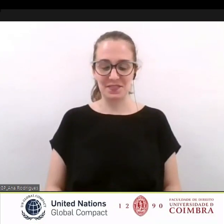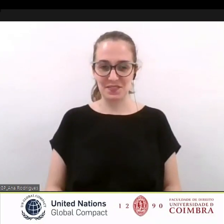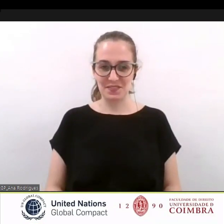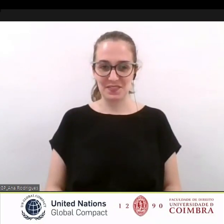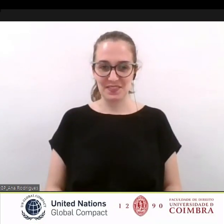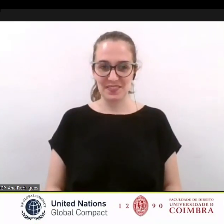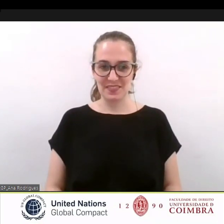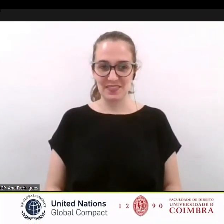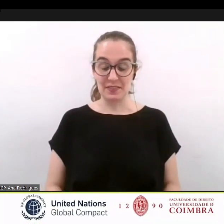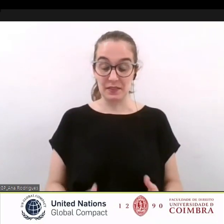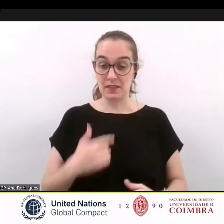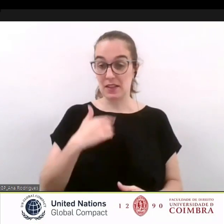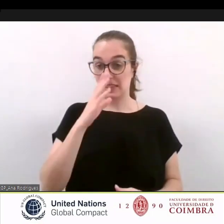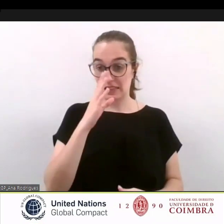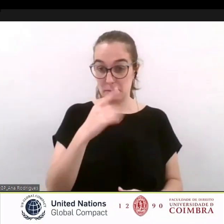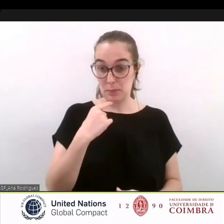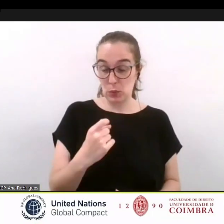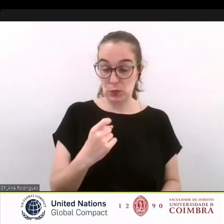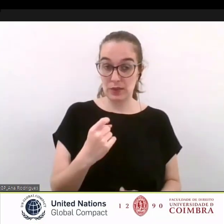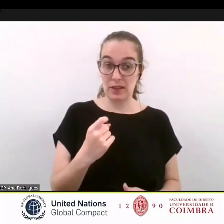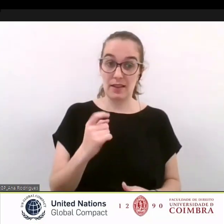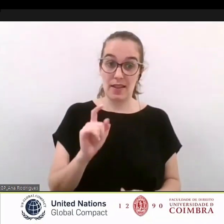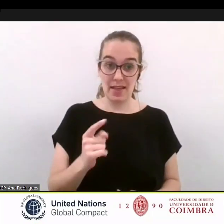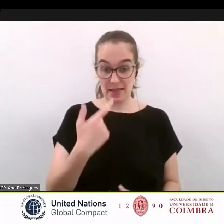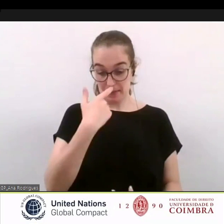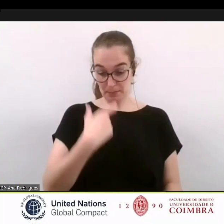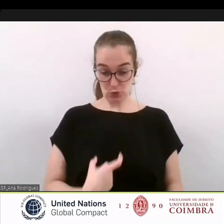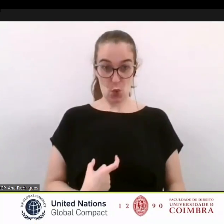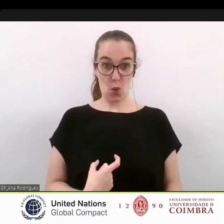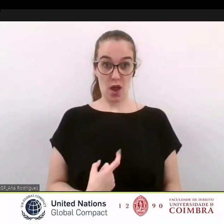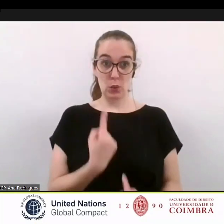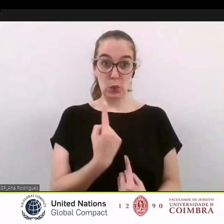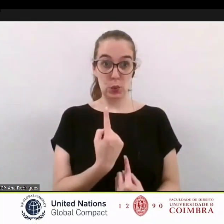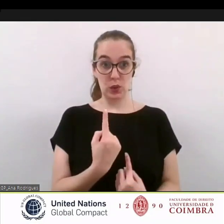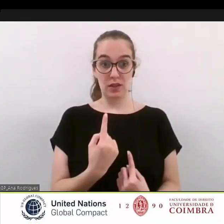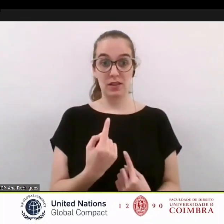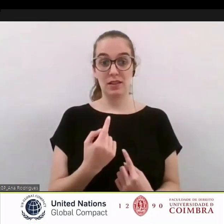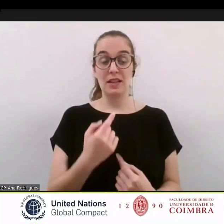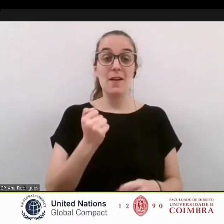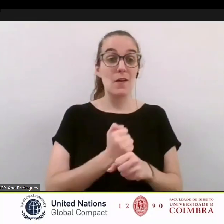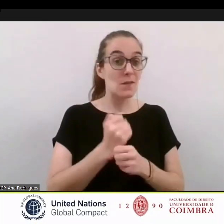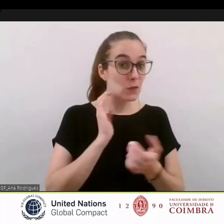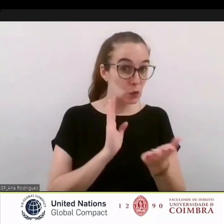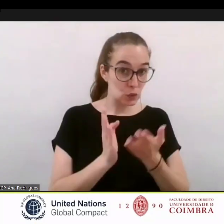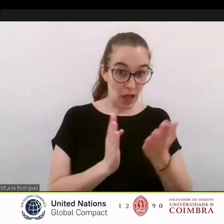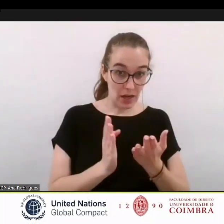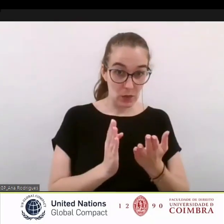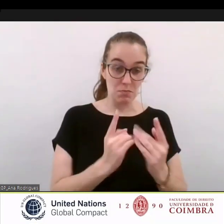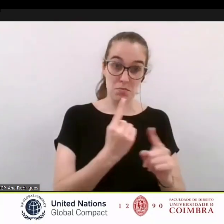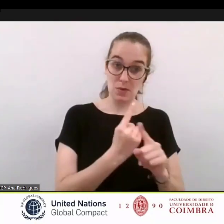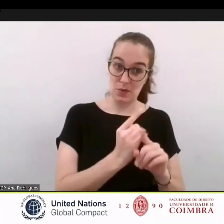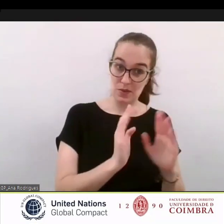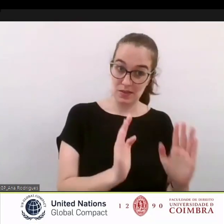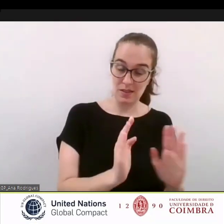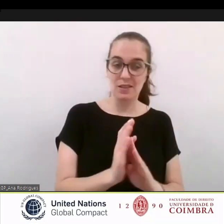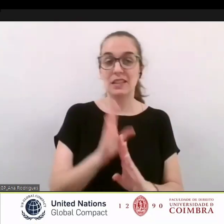Portanto, se a questão é colocada na perspectiva do trabalhador e não do cidadão, então o que temos que